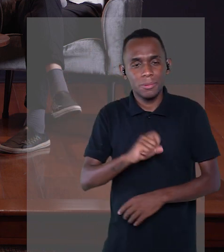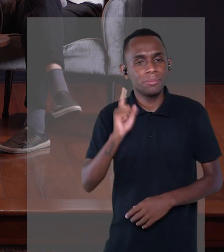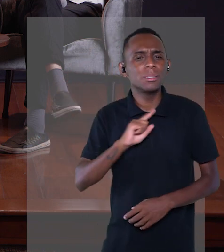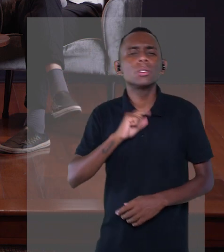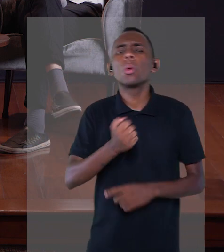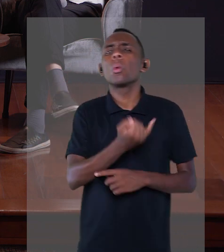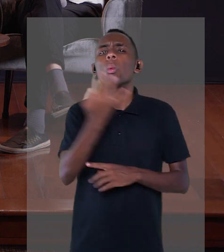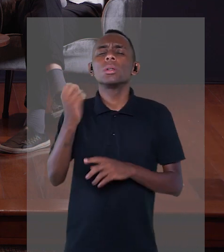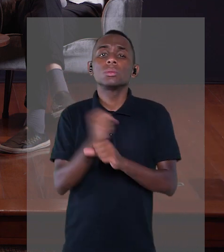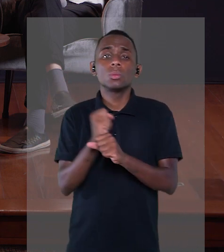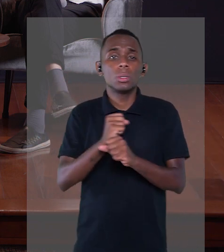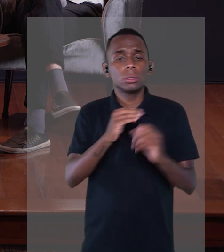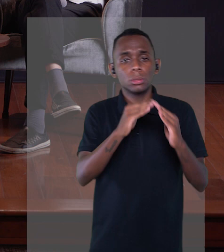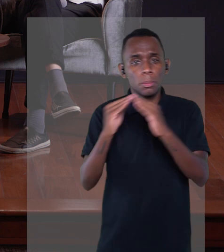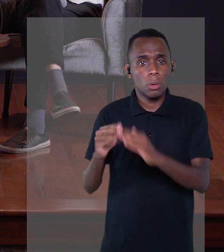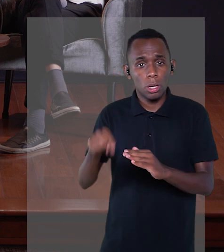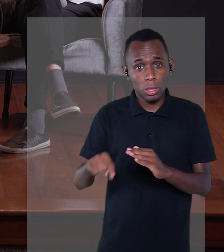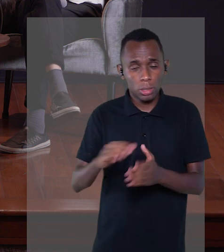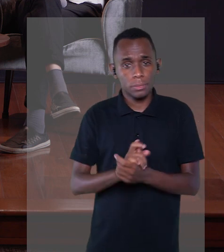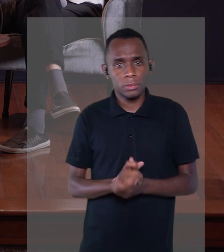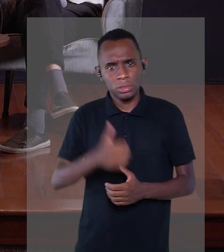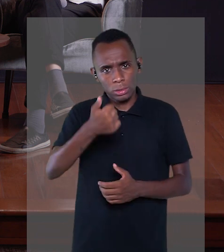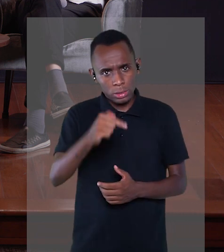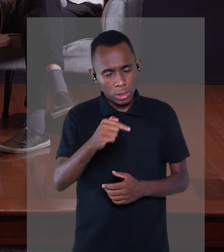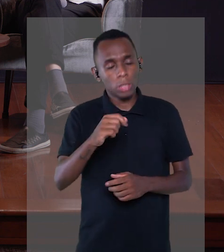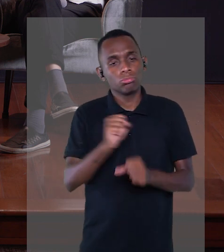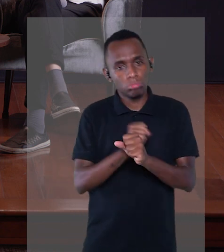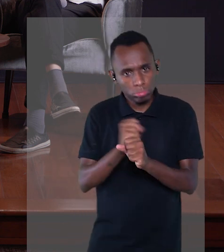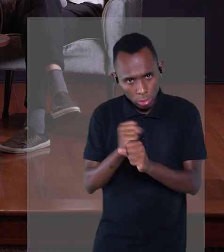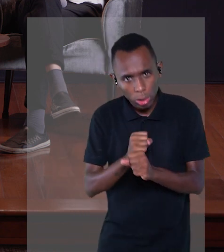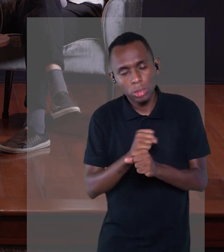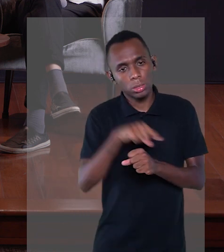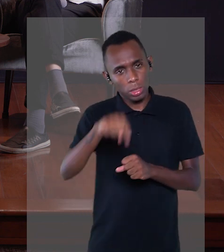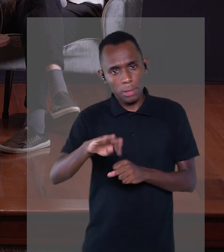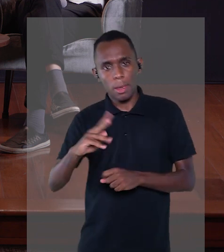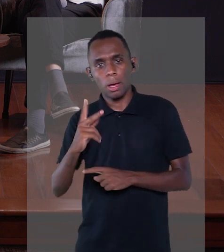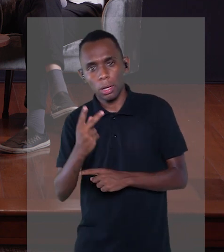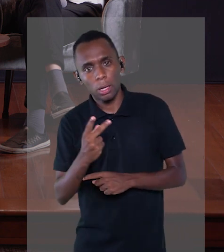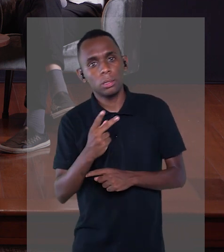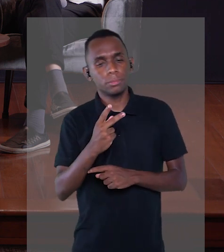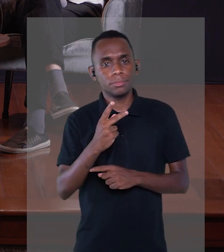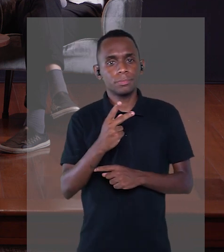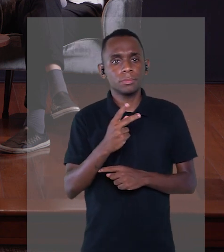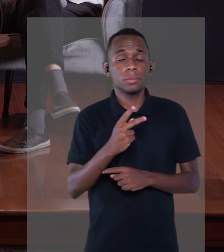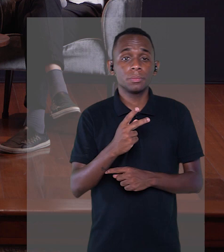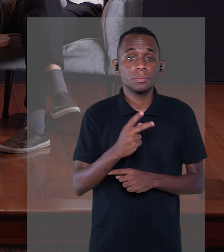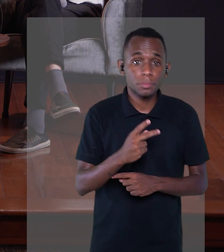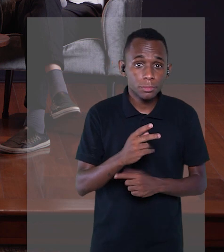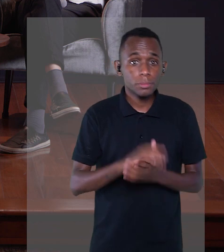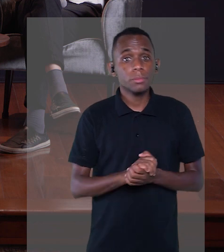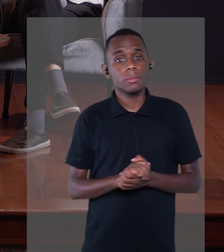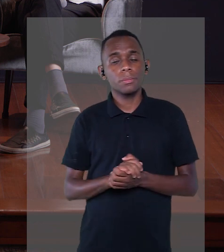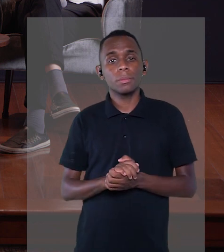Tem quanto tempo, Lula, que você mora aqui? 17 anos. Já estou aqui. Quando a gente mudou para o Retiro, fiquei um tempo